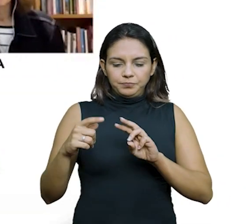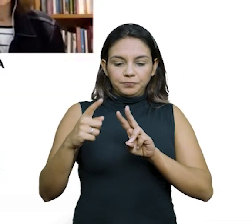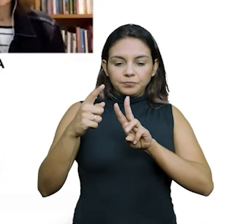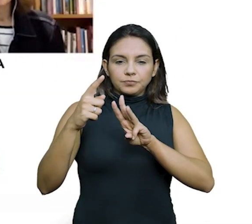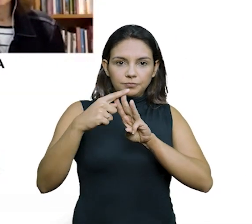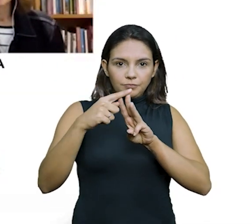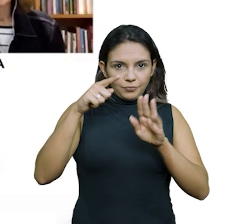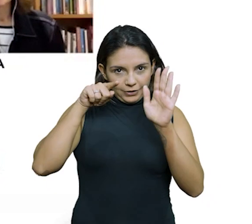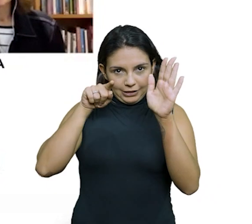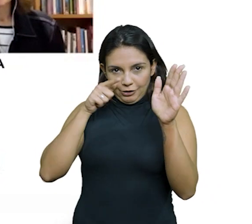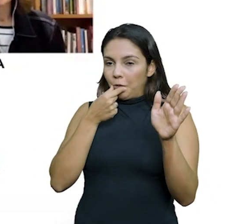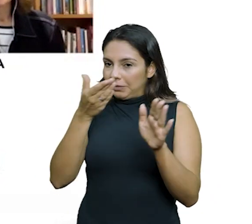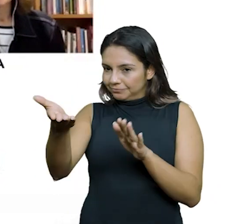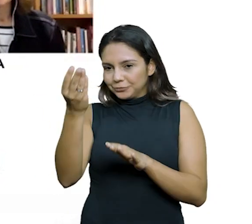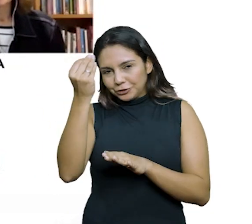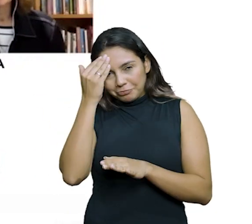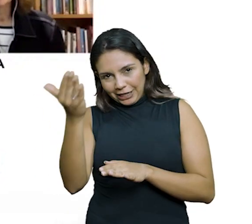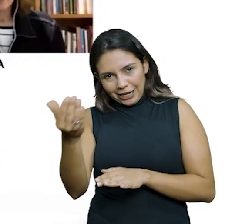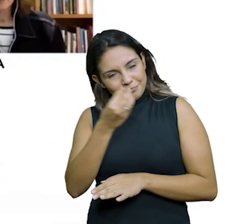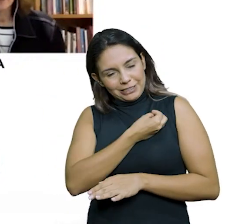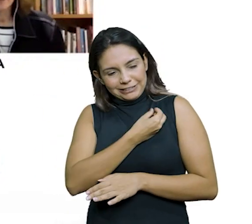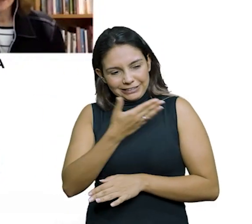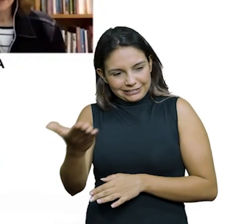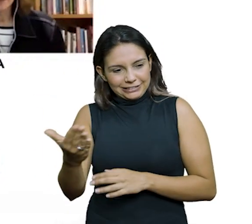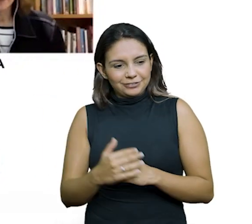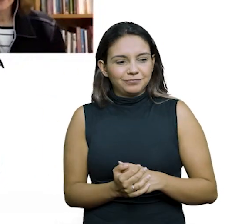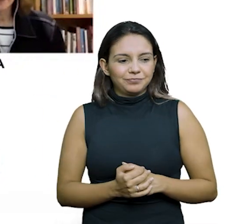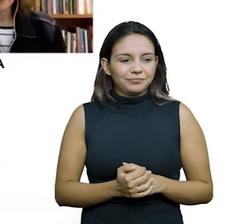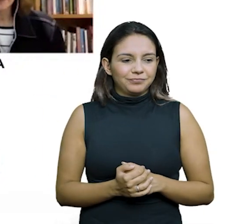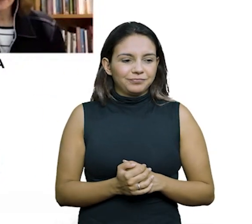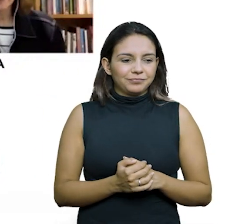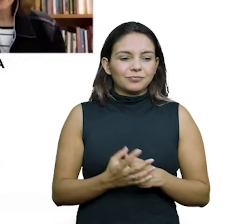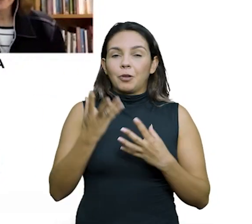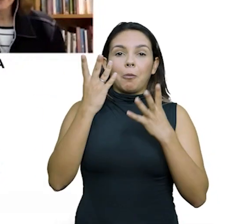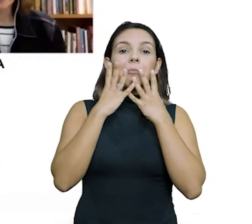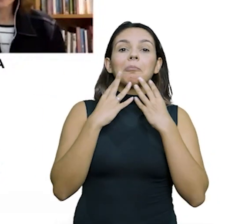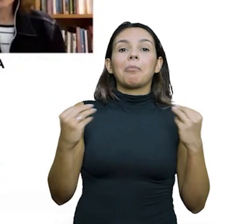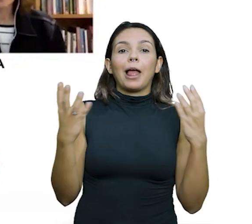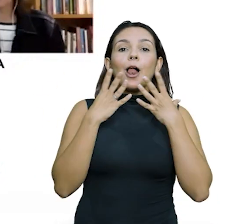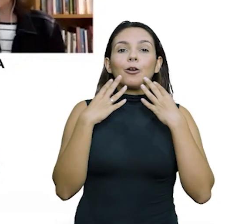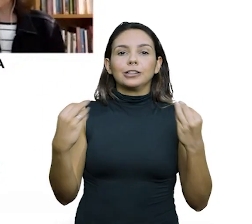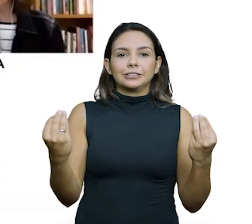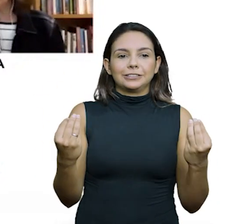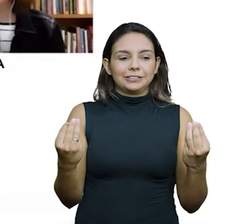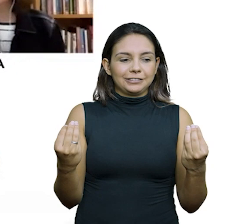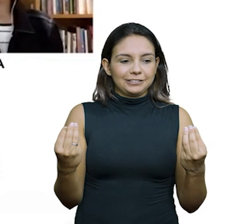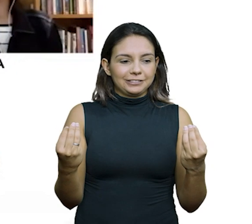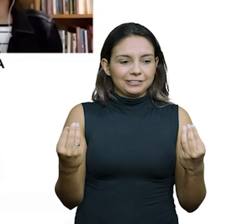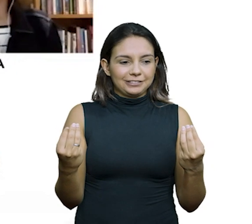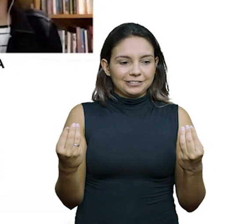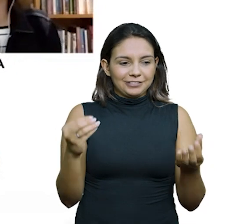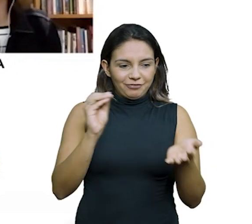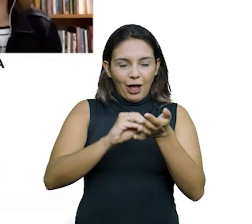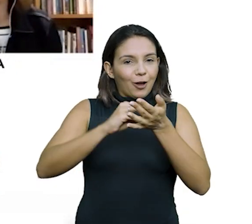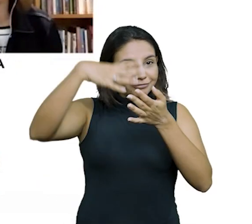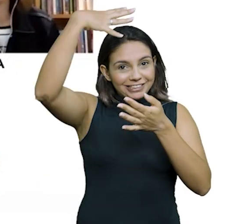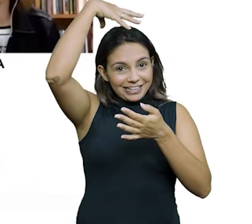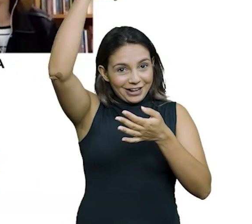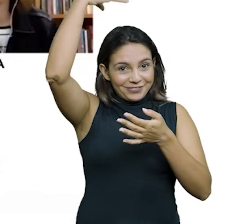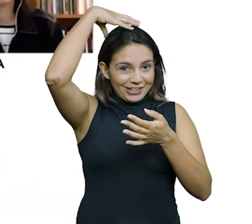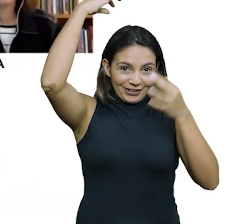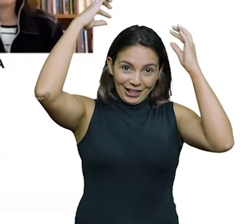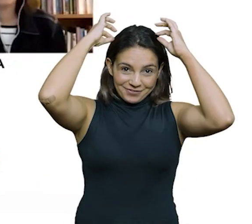Doutor Rafael Nolli, muito obrigado pela sua presença, com tantos pelos embaixo e tanta ausência em